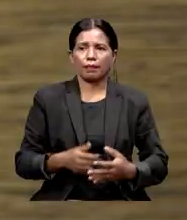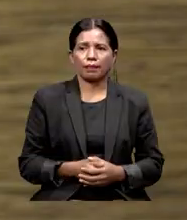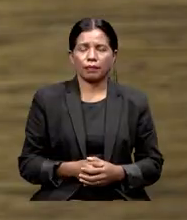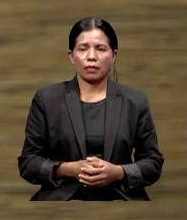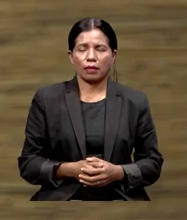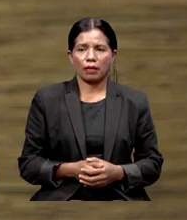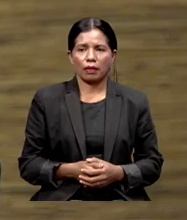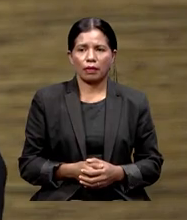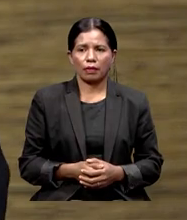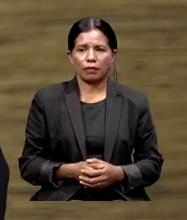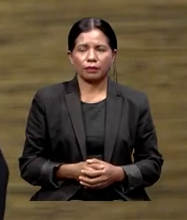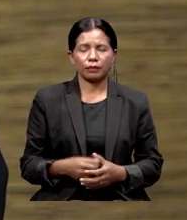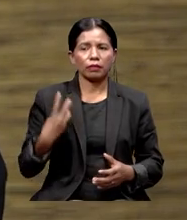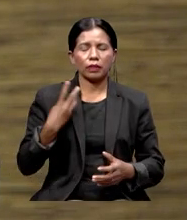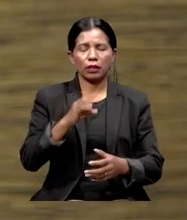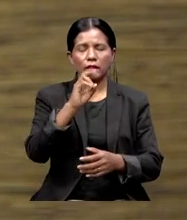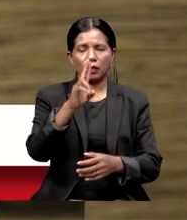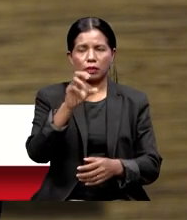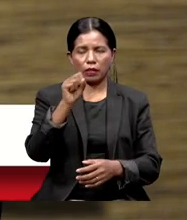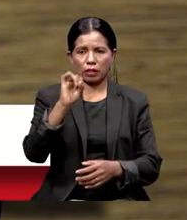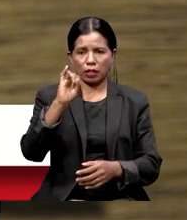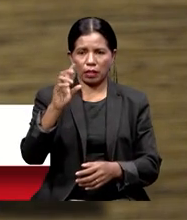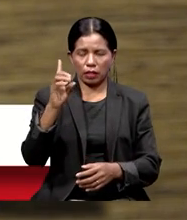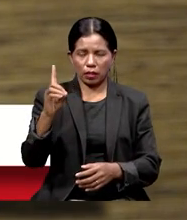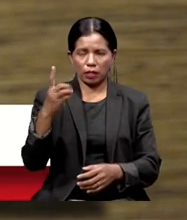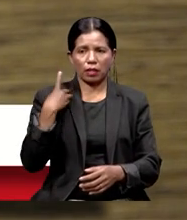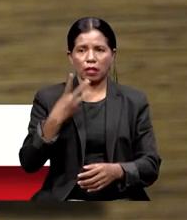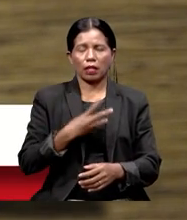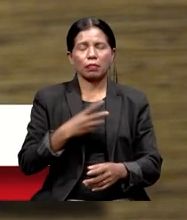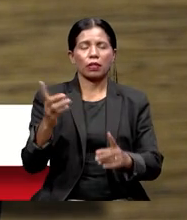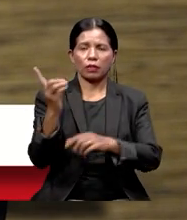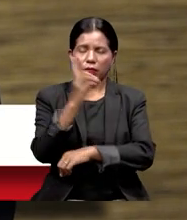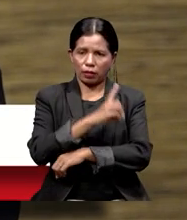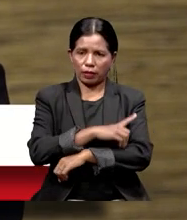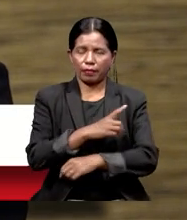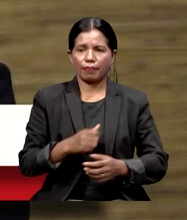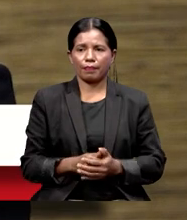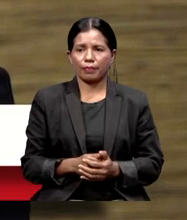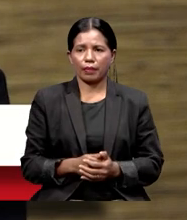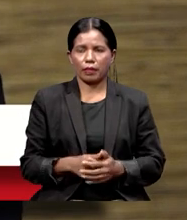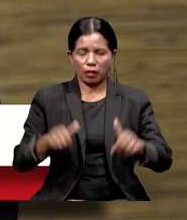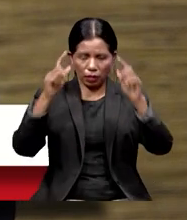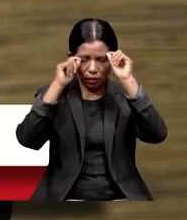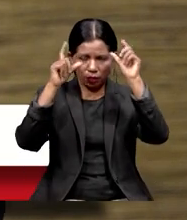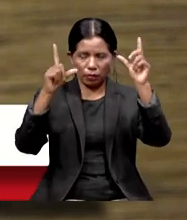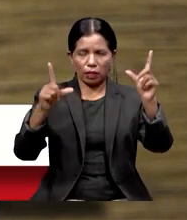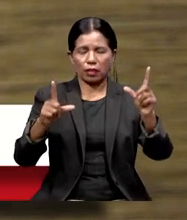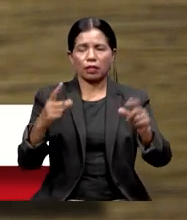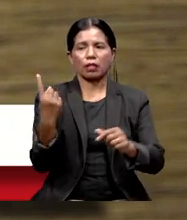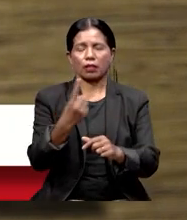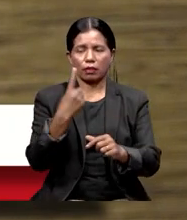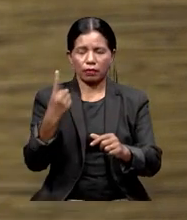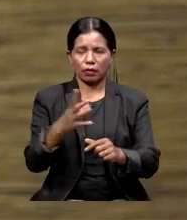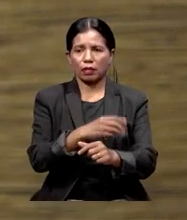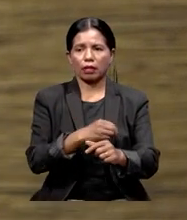launch the USAID Integrated Health System activity today. Since Timor-Leste's independence, the